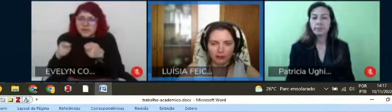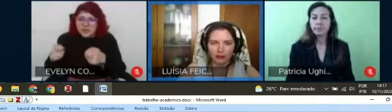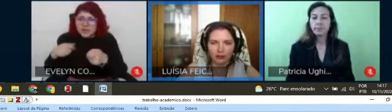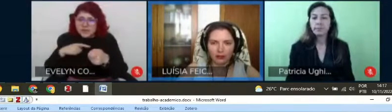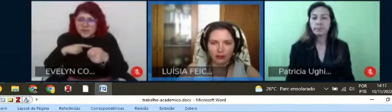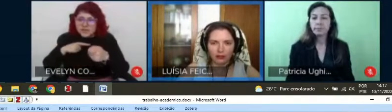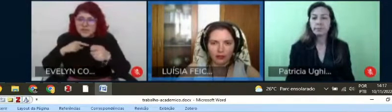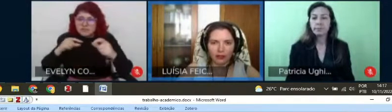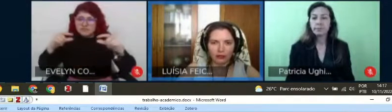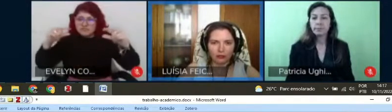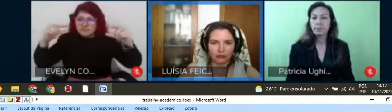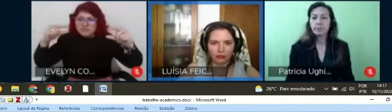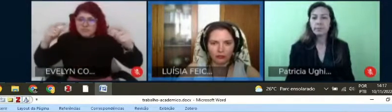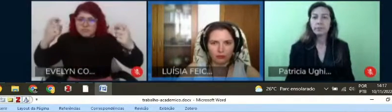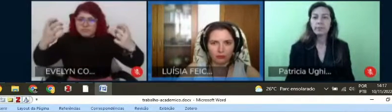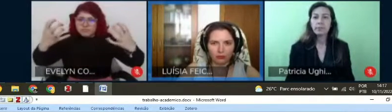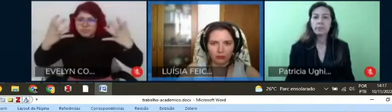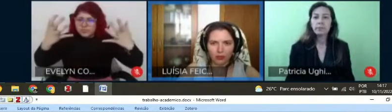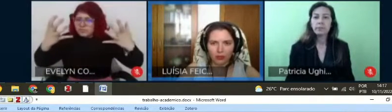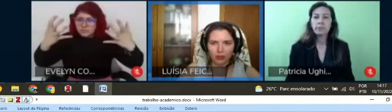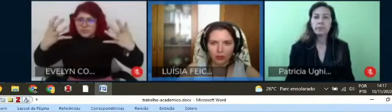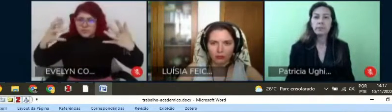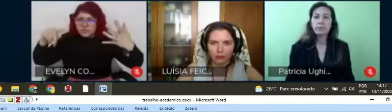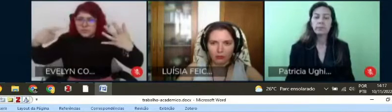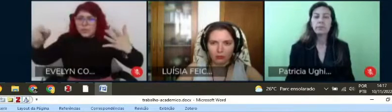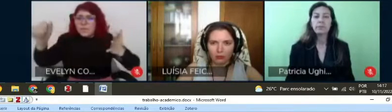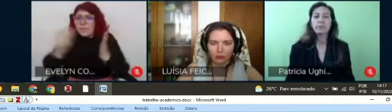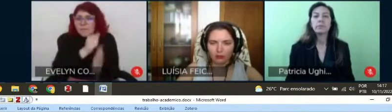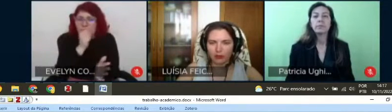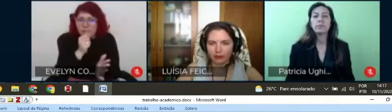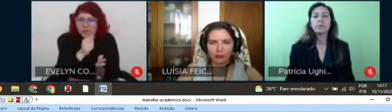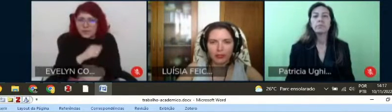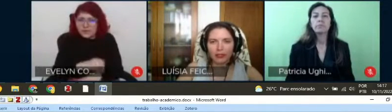está identificando.